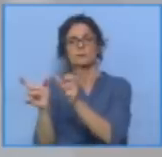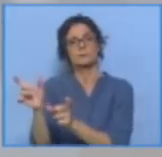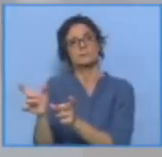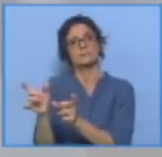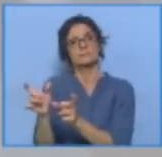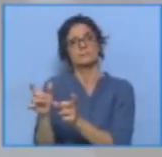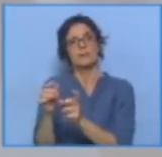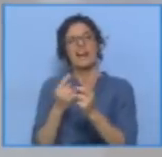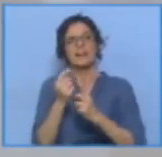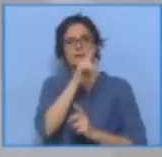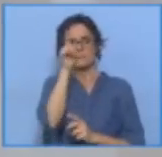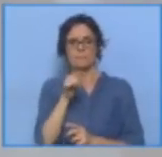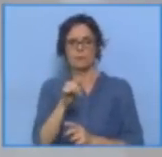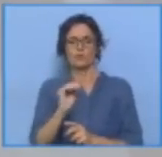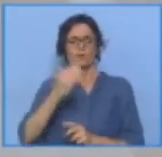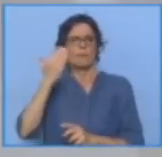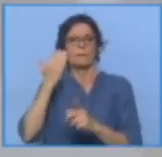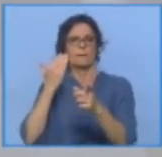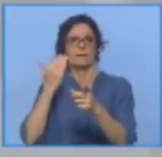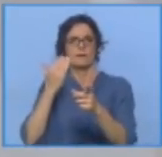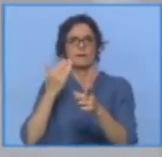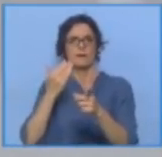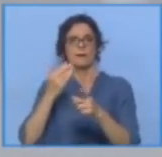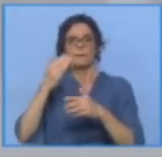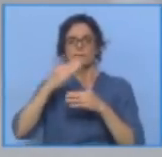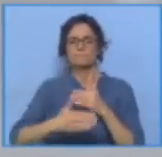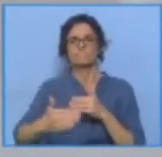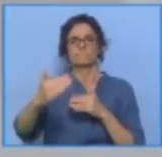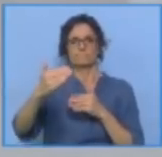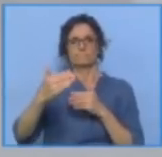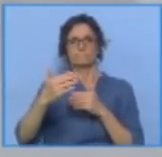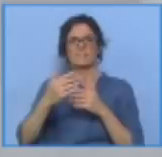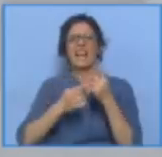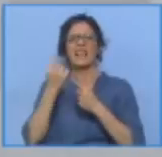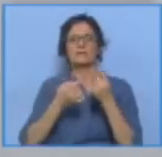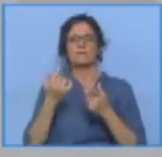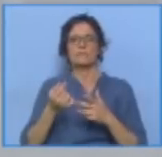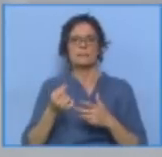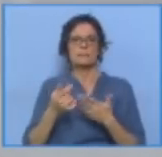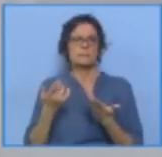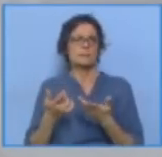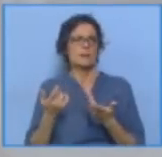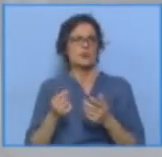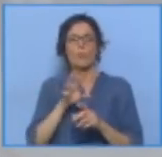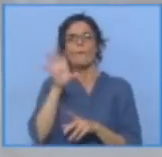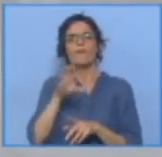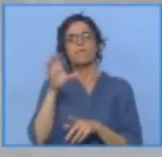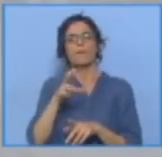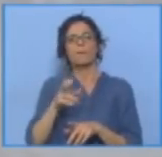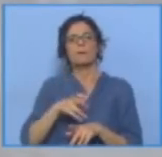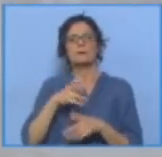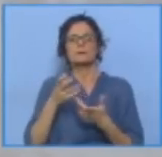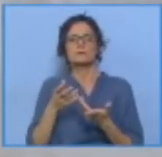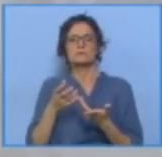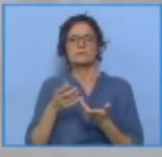de partida, ou como um desabafo em relação à Igreja, ou em relação aos padres, em relação ao ser